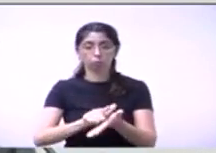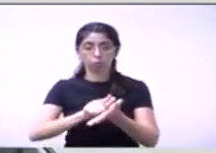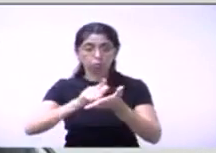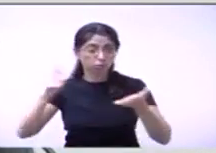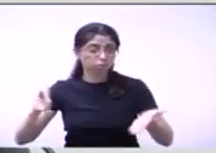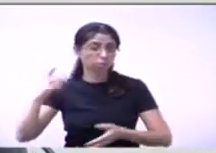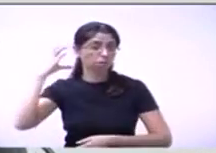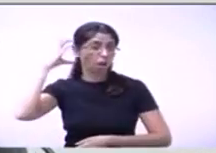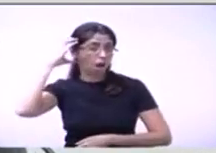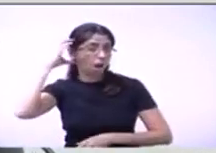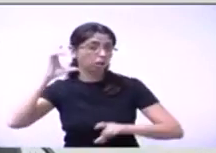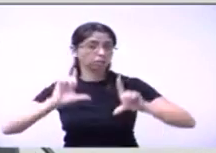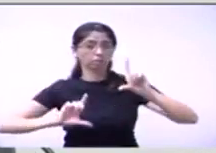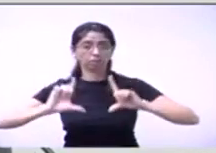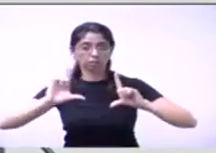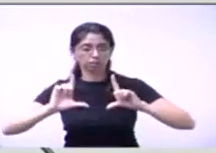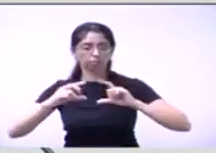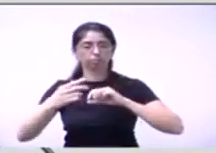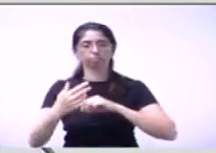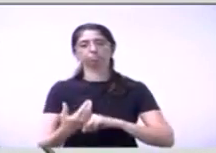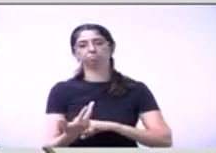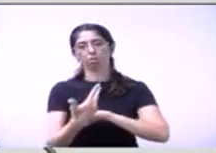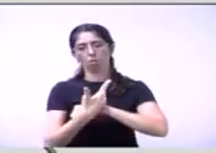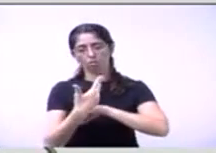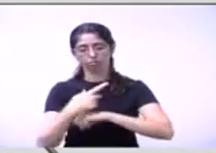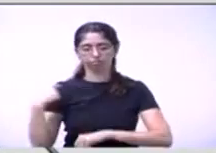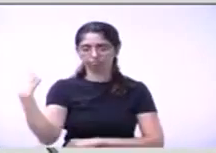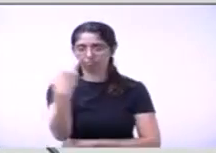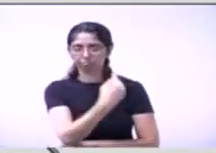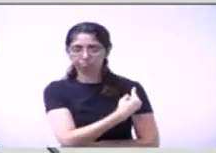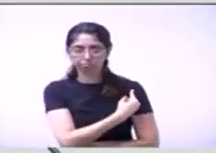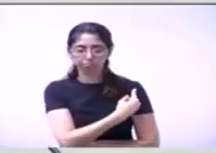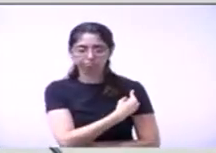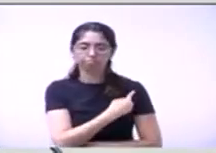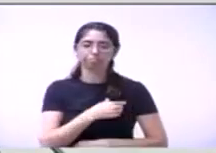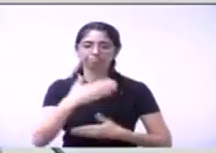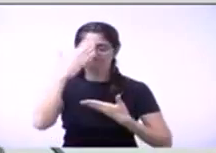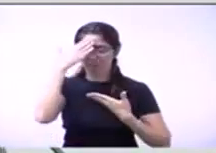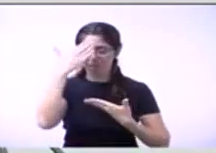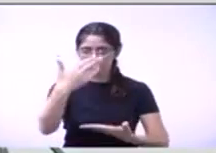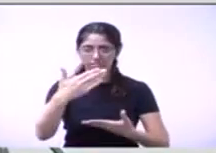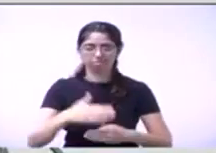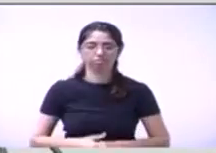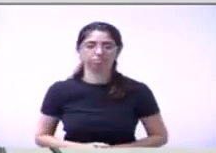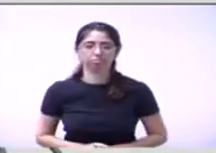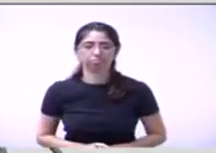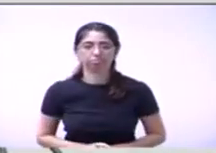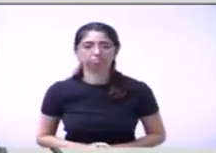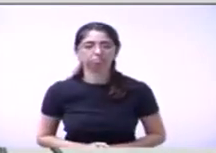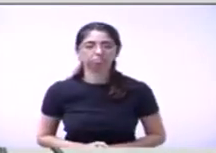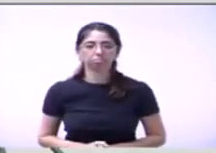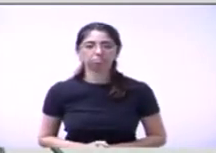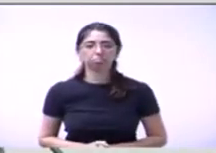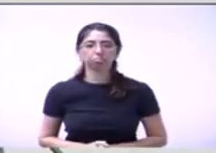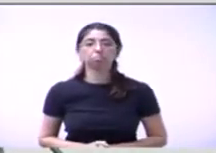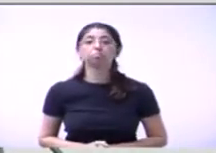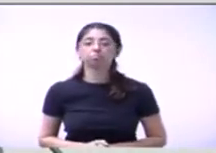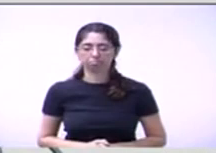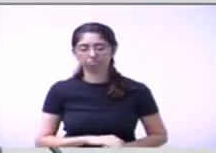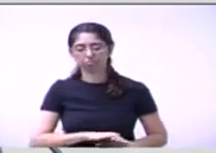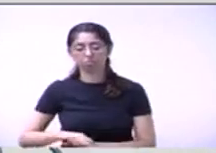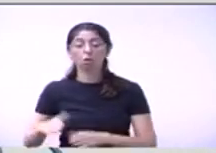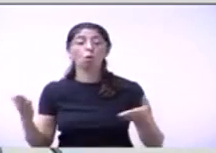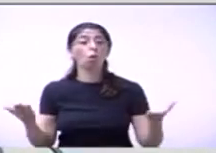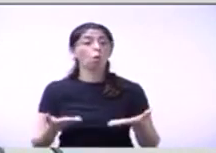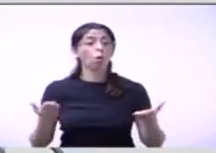está assistindo em tempo real pela internet. Também gostaria de lembrar que hoje comemoramos